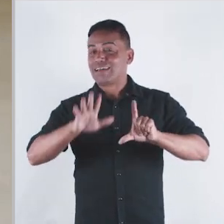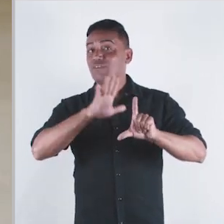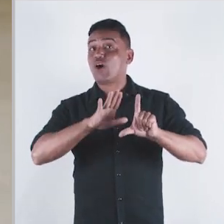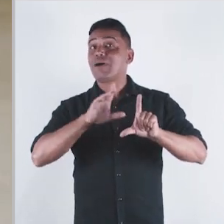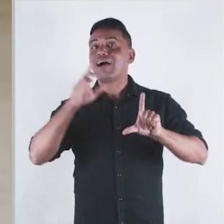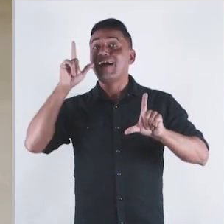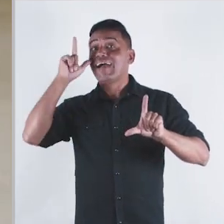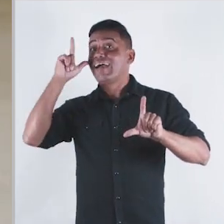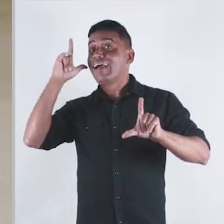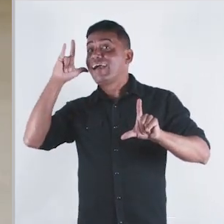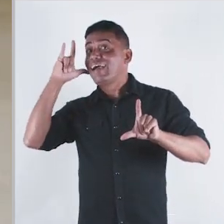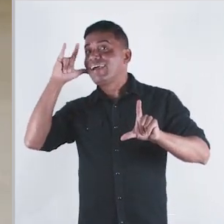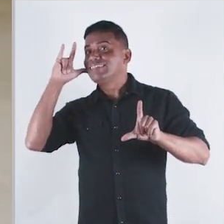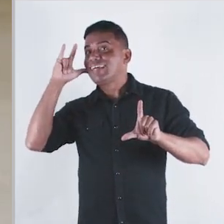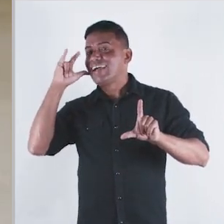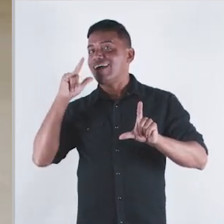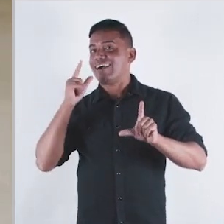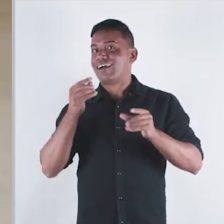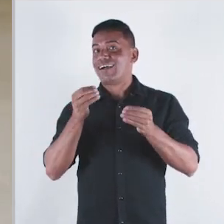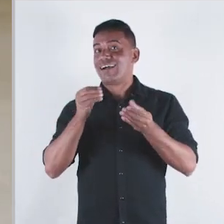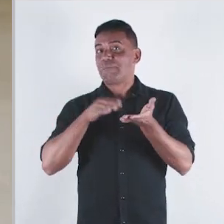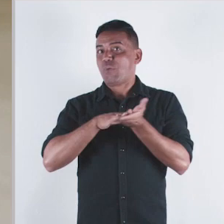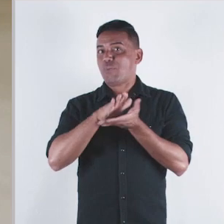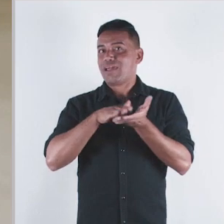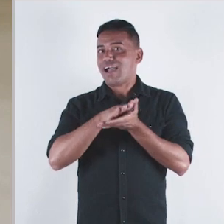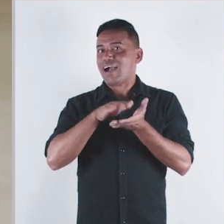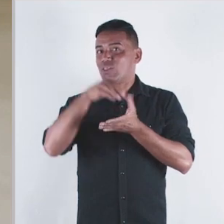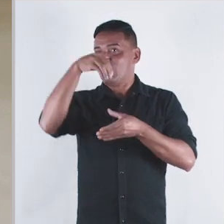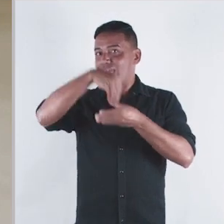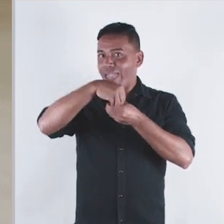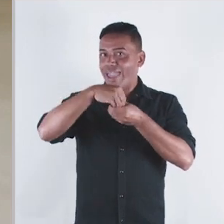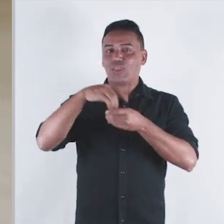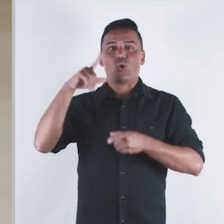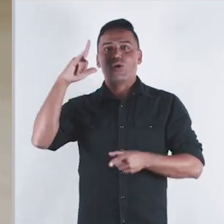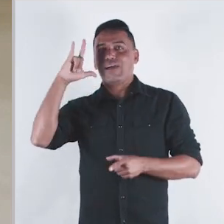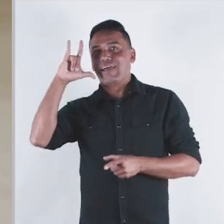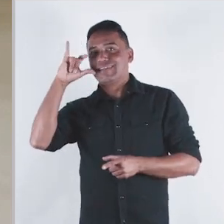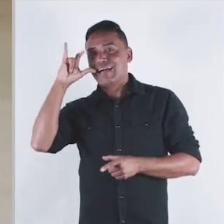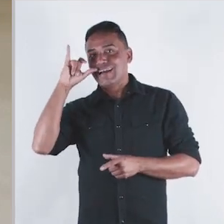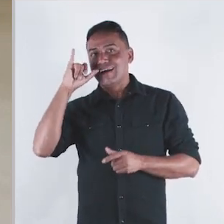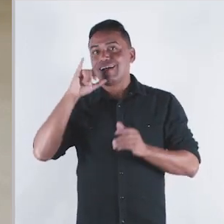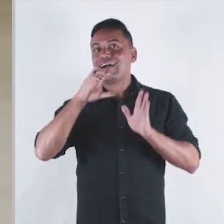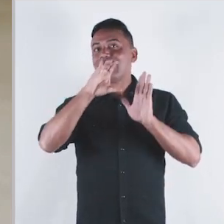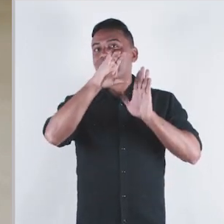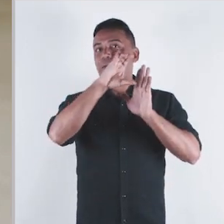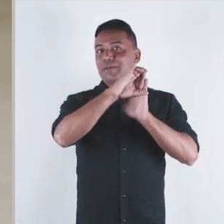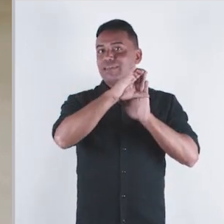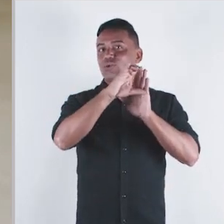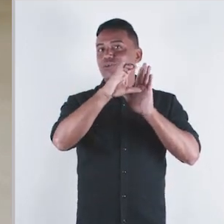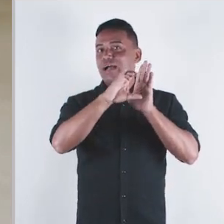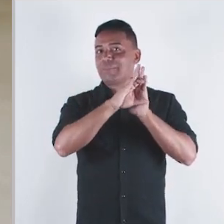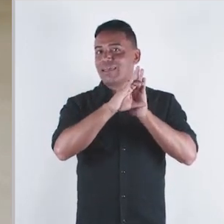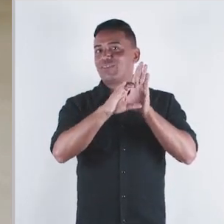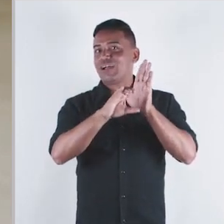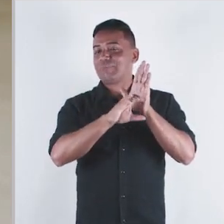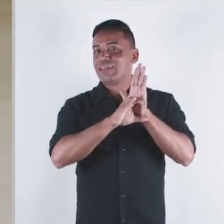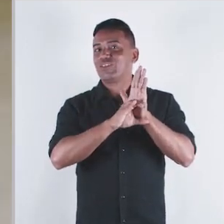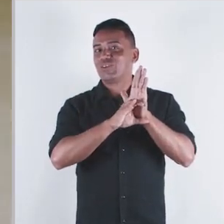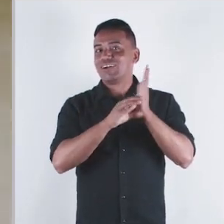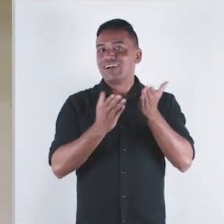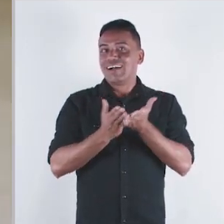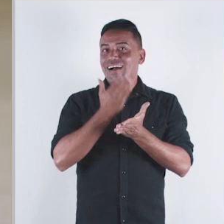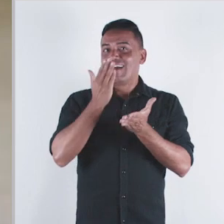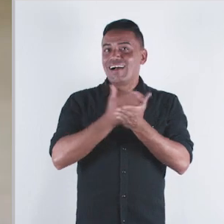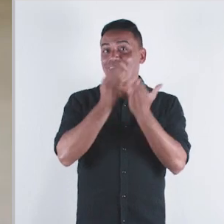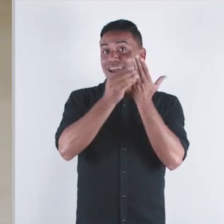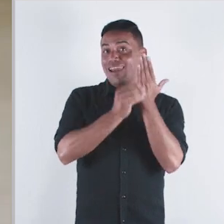Instagram, publicando seriadamente capítulos de uma obra, usando, por